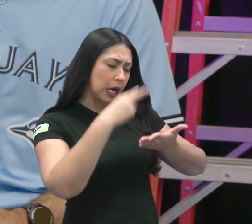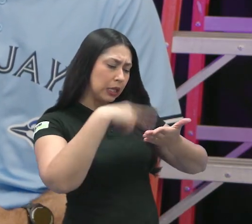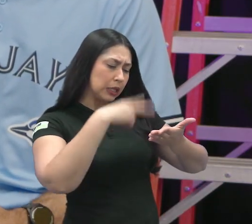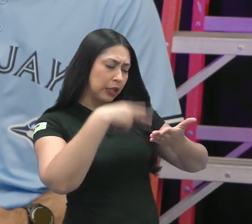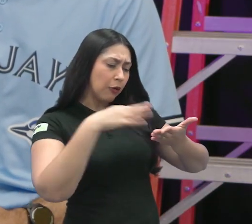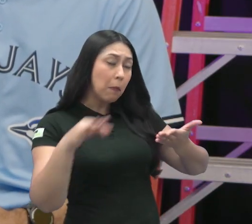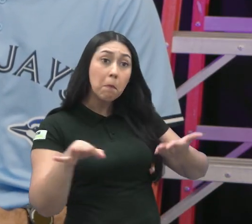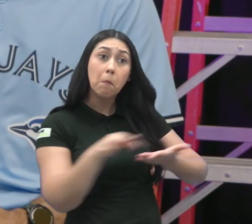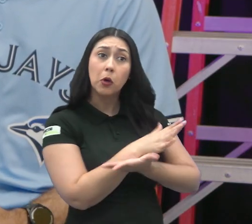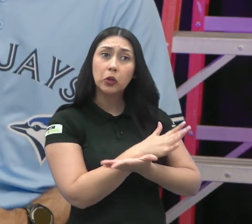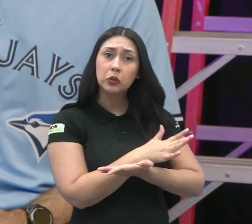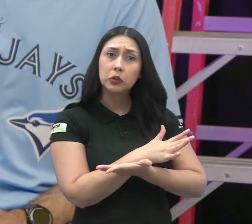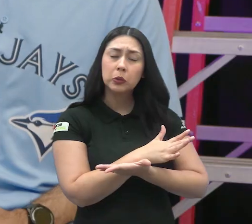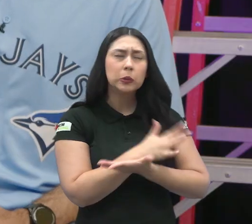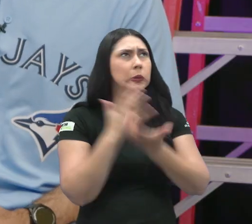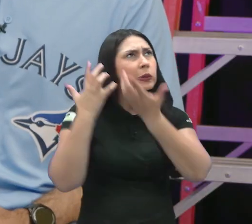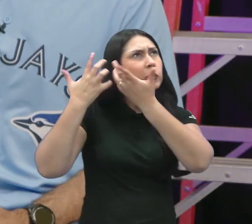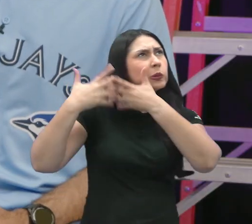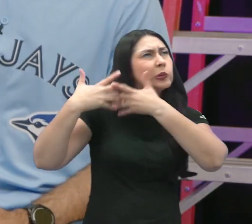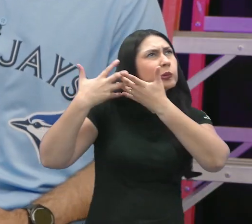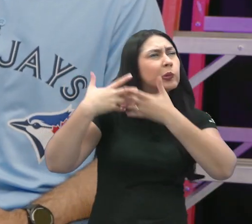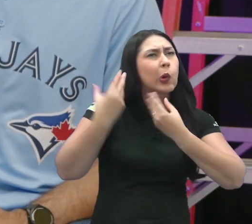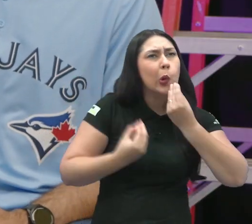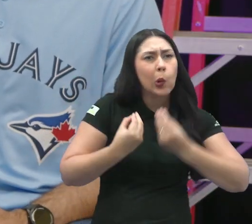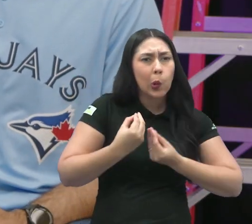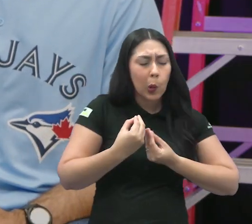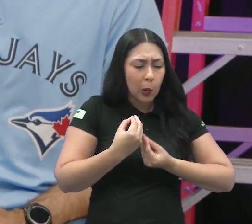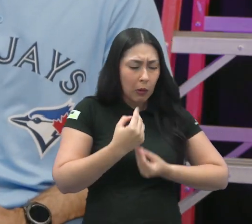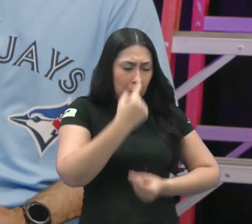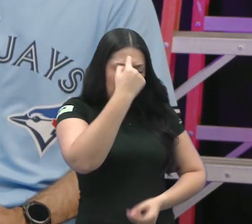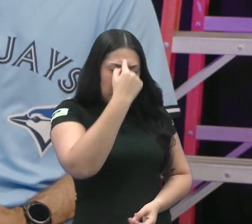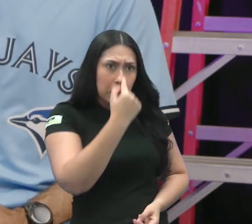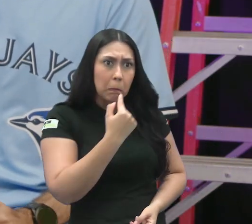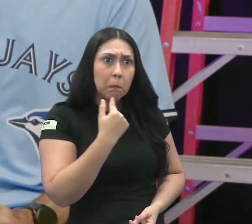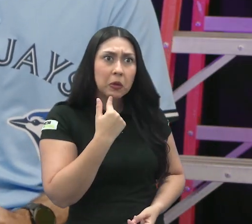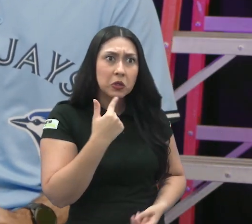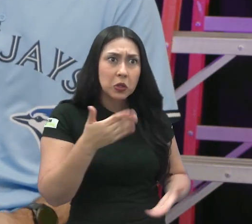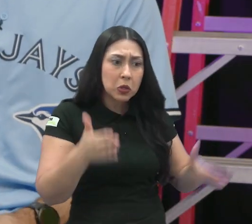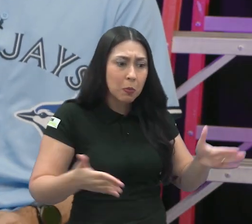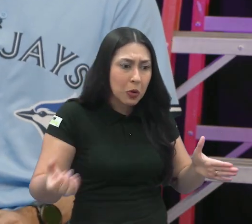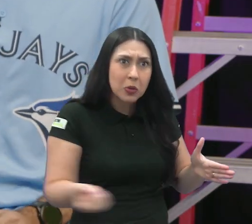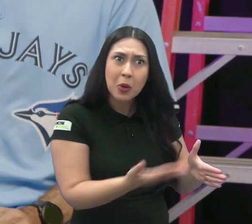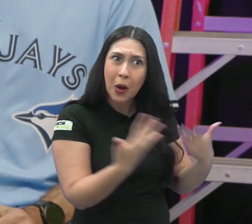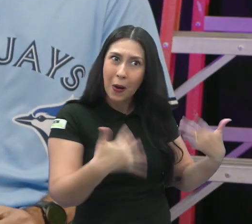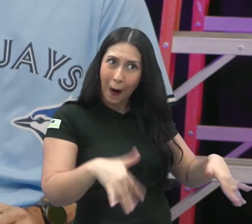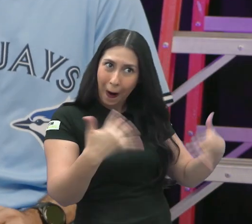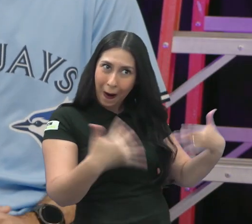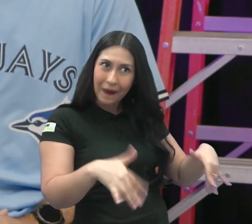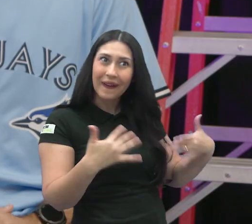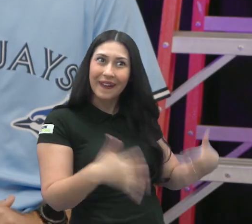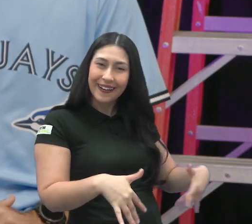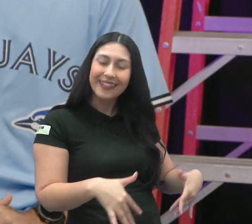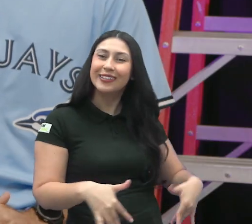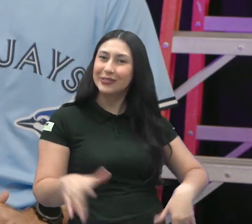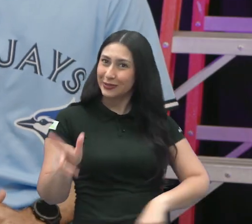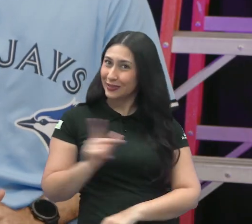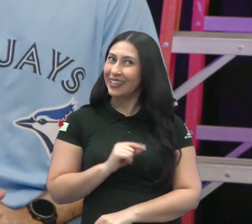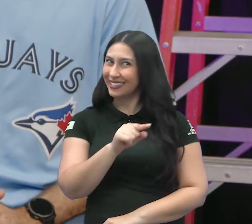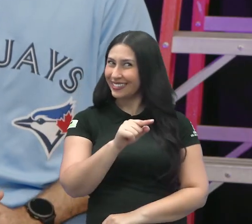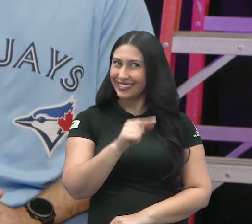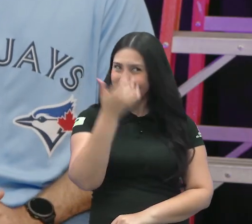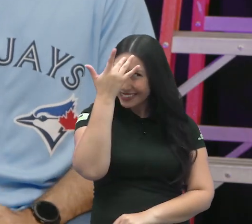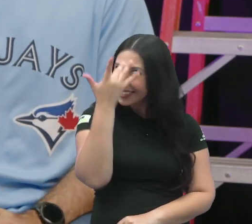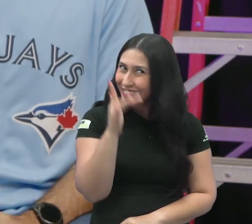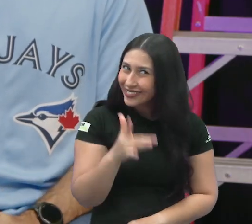assim, pensativo sobre o sujeito na contemporaneidade. Olha só, nossa, tô lá na frente, hein? Que filósofo, isso, hein? Por essa não tá esperando.